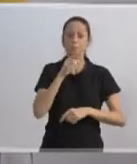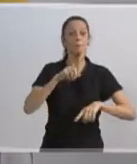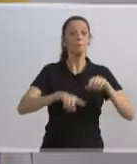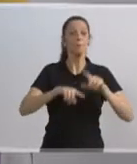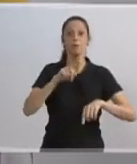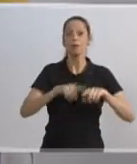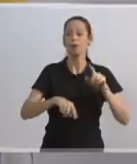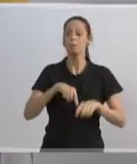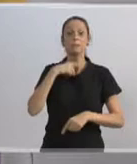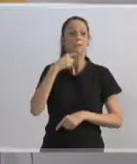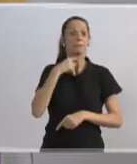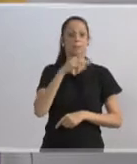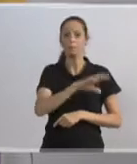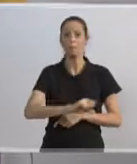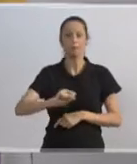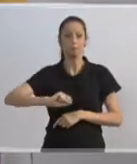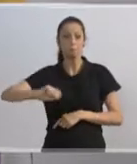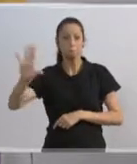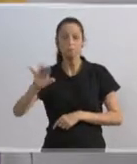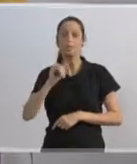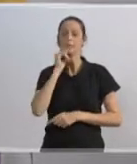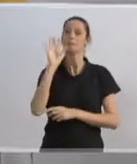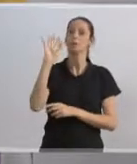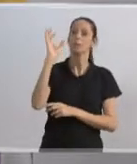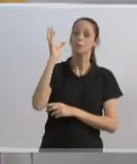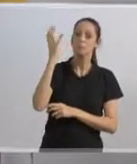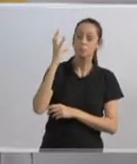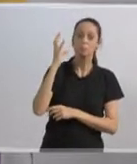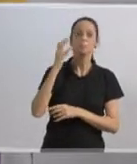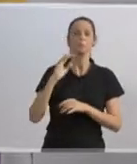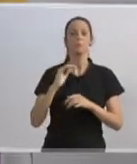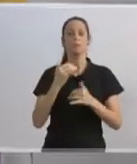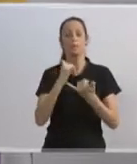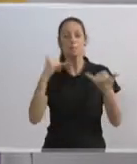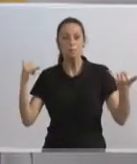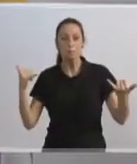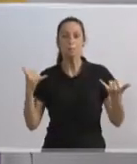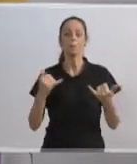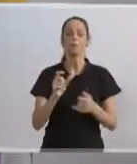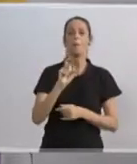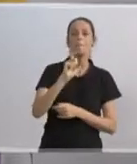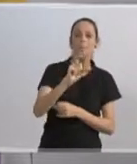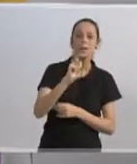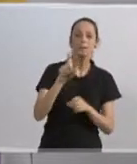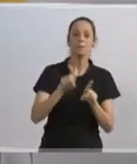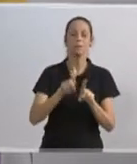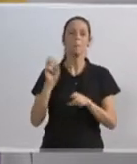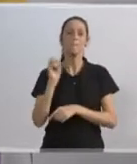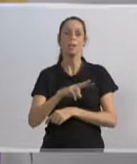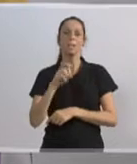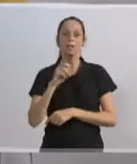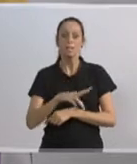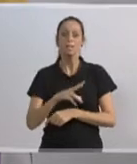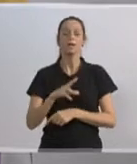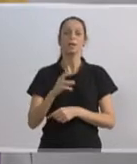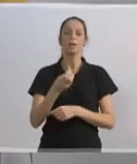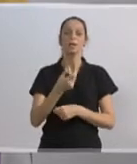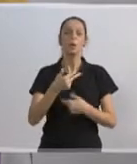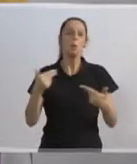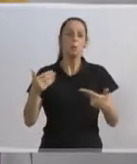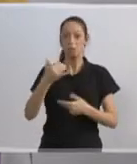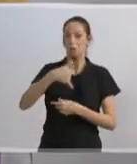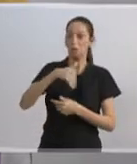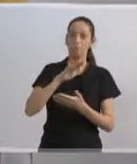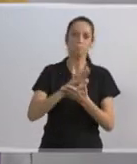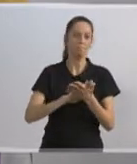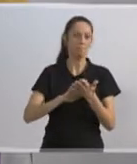então eletrônicos lâmpadas pilhas baterias pneus embalagens de agrotóxicos e de lubrificantes importantes